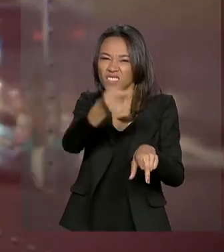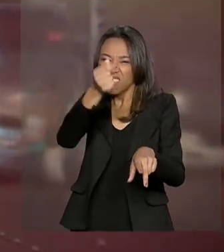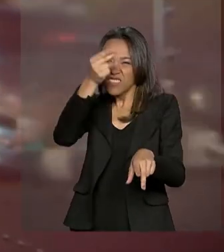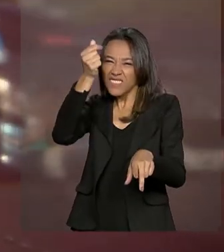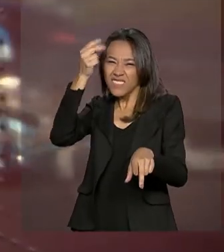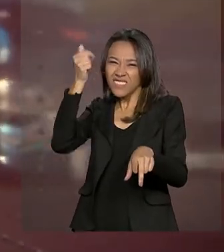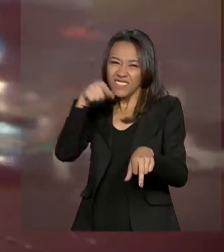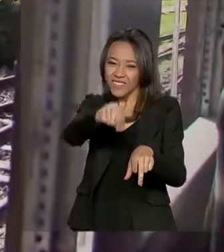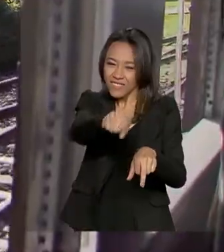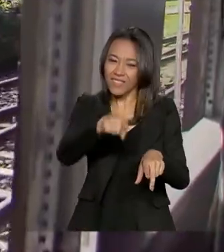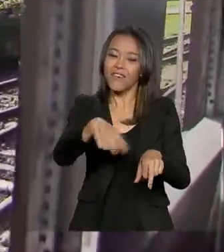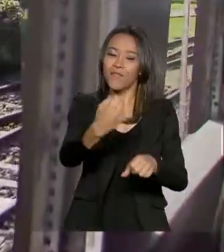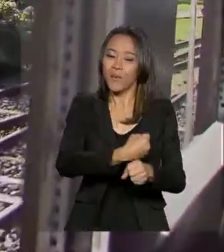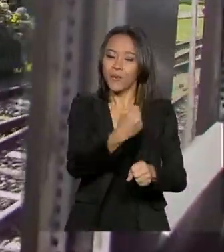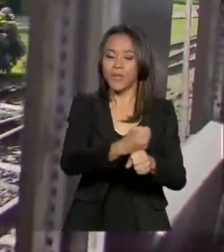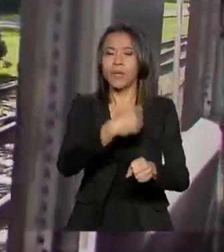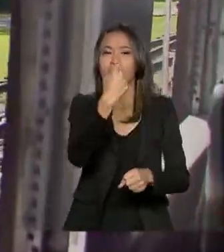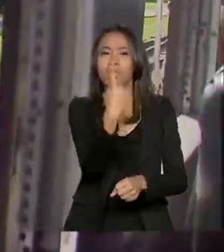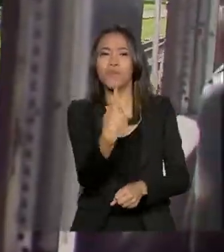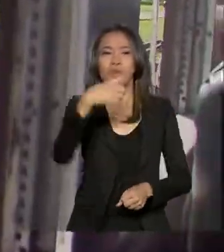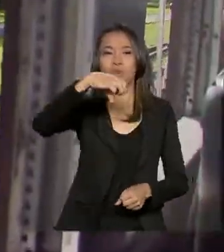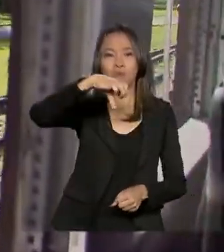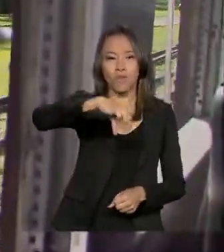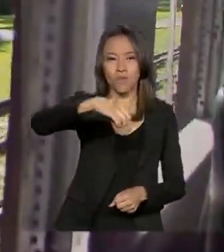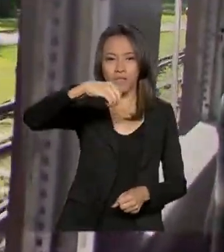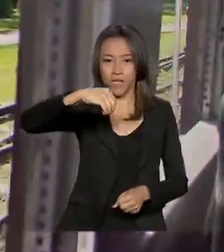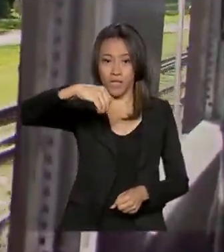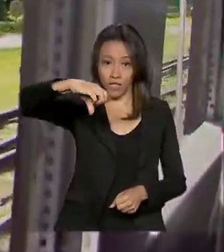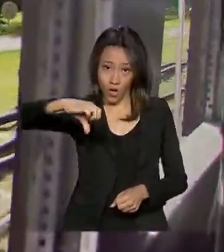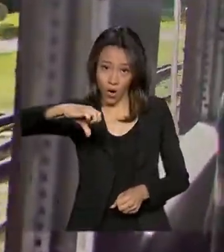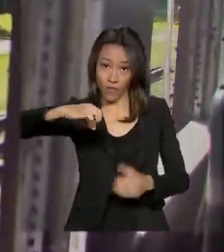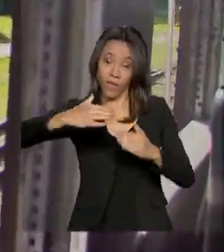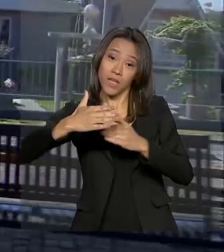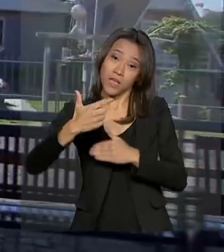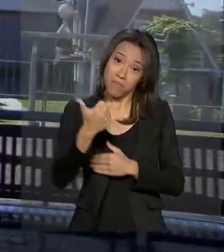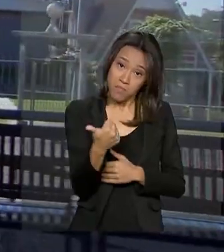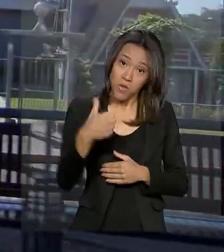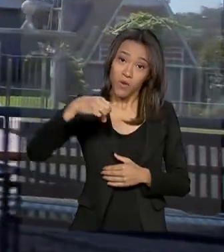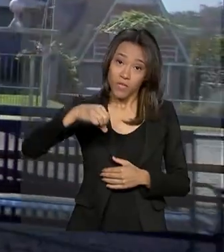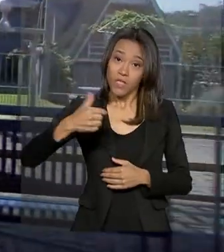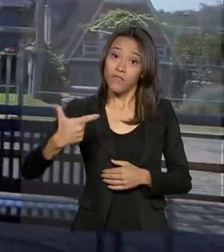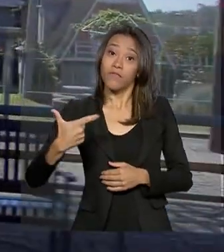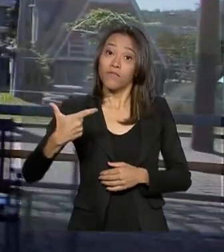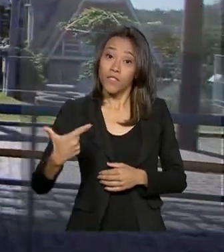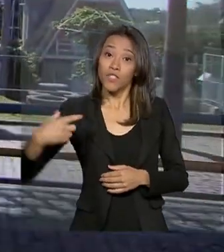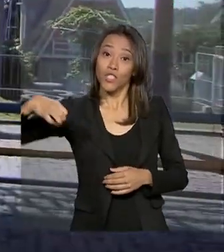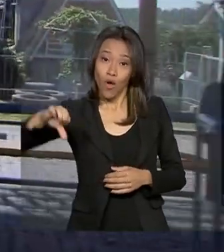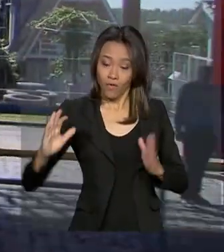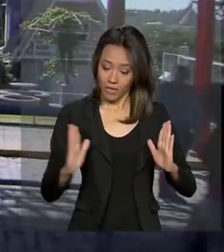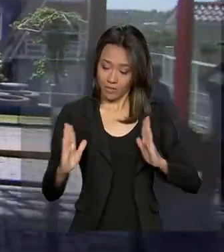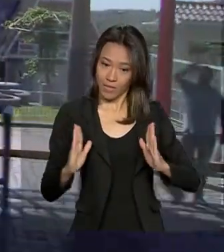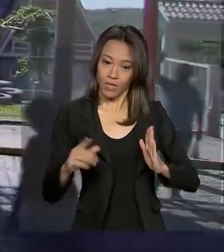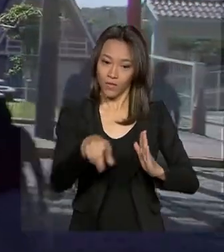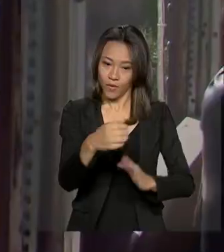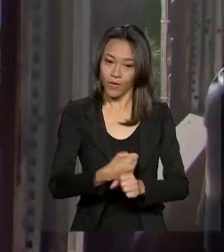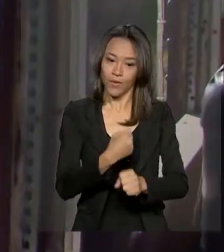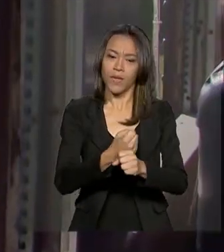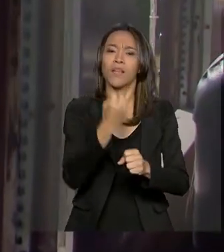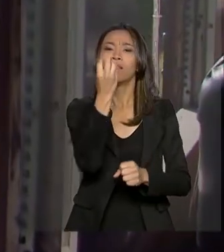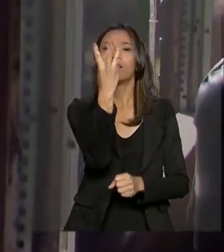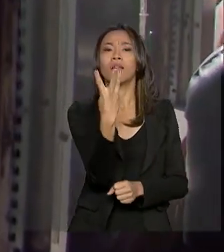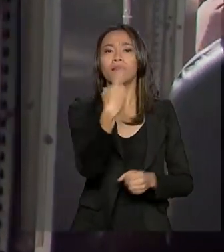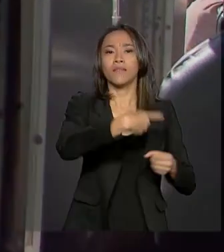Férrea, construída entre 1909 e 1929. Ela percorre um trecho entre três cidades,